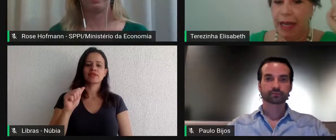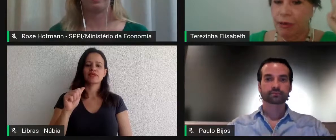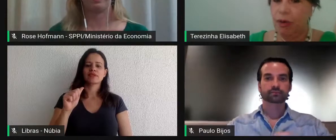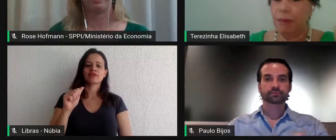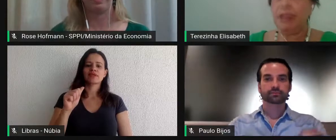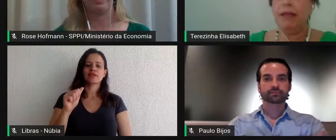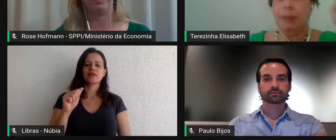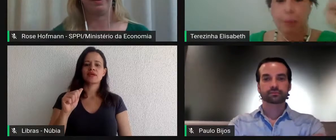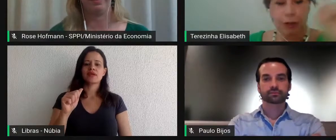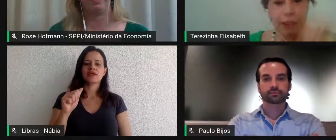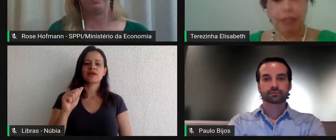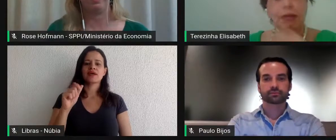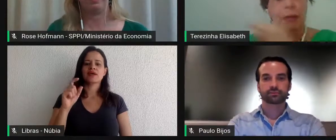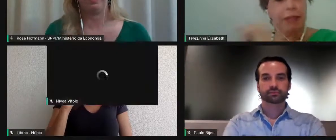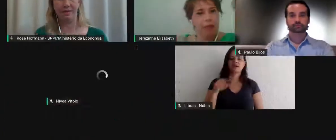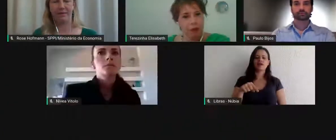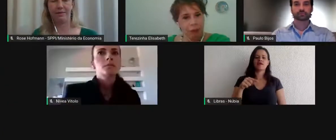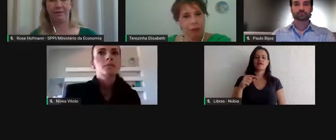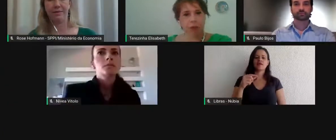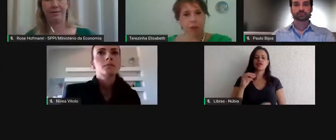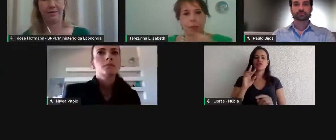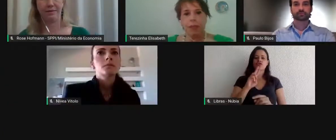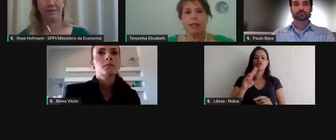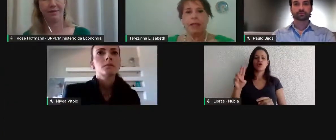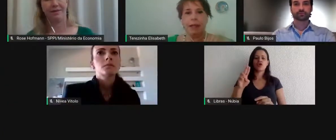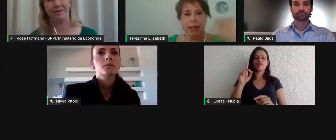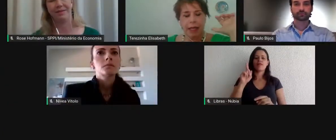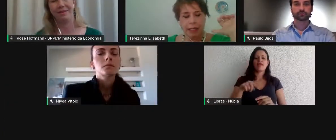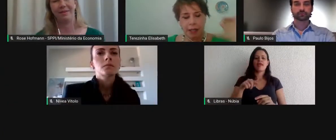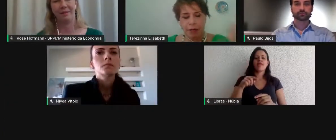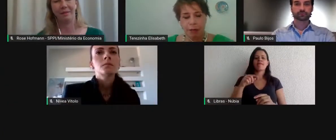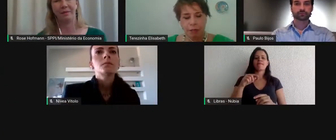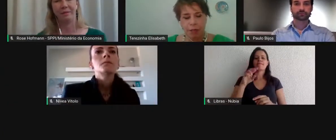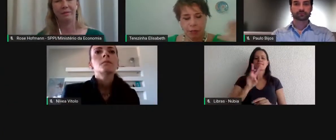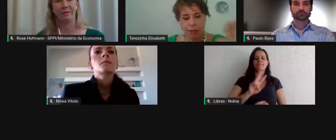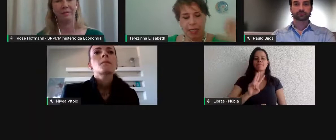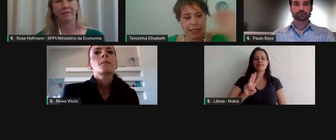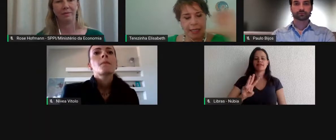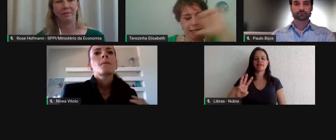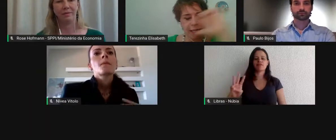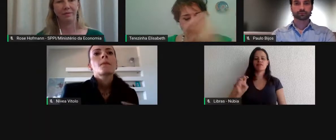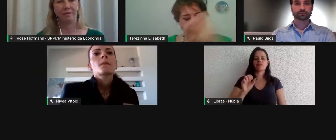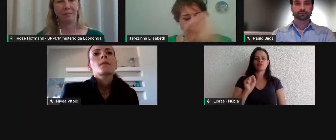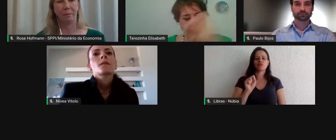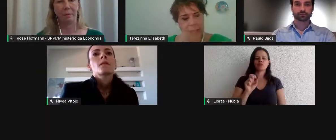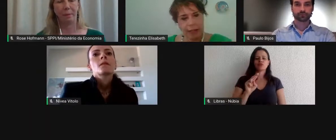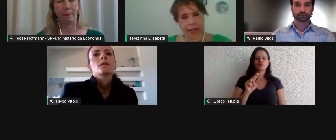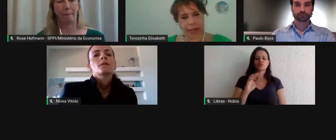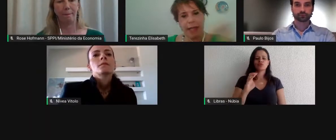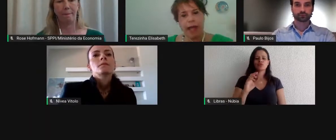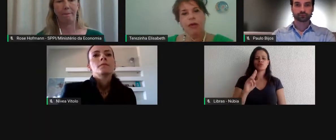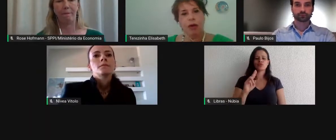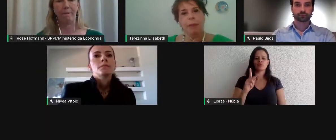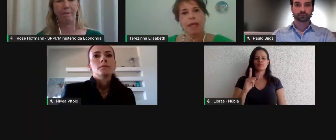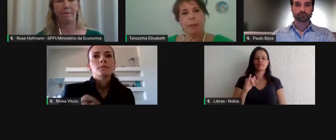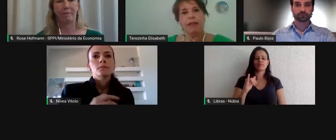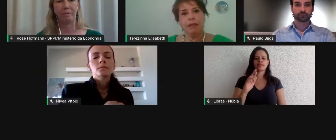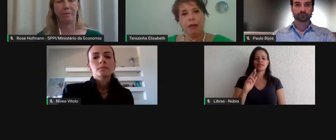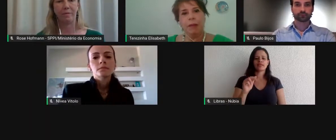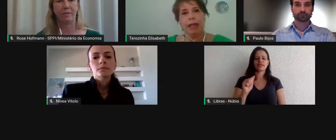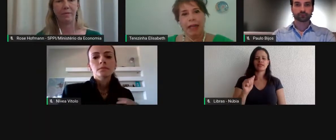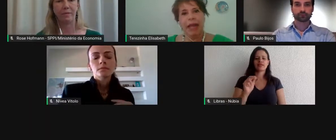é que dá nome, portanto, à plataforma Sucupira, assim como o professor César Lattes dá nome